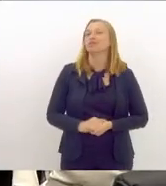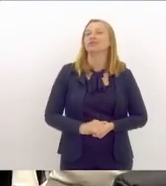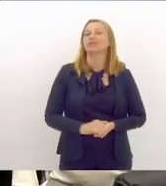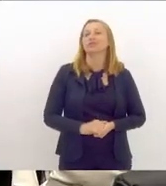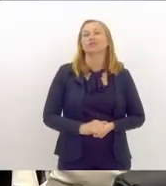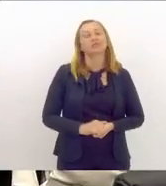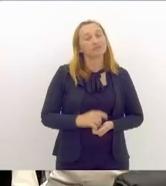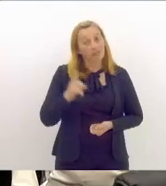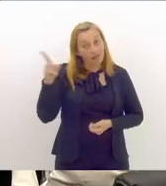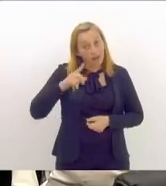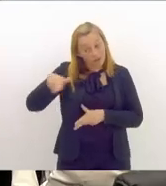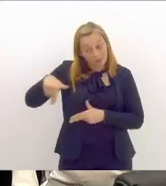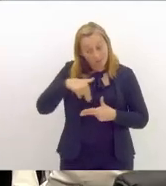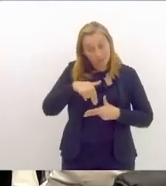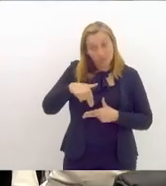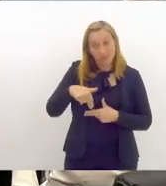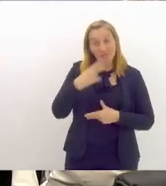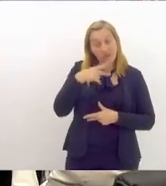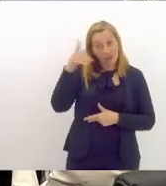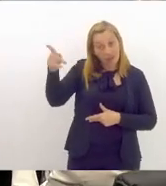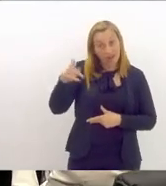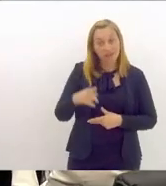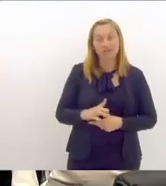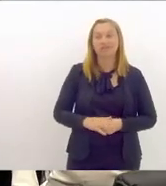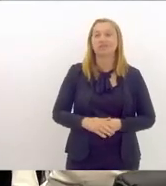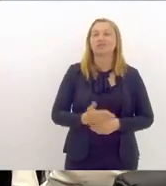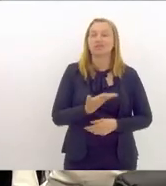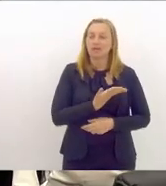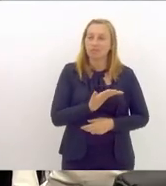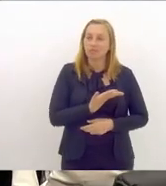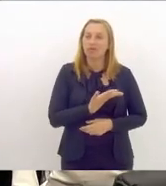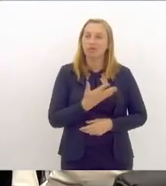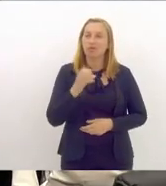Ficar aqui, vai lá na tribuna, faz uma saudação ao nosso querido Omar.